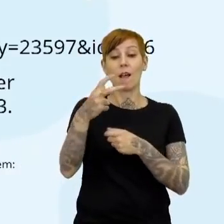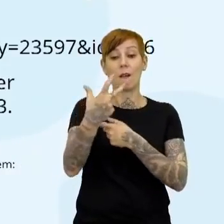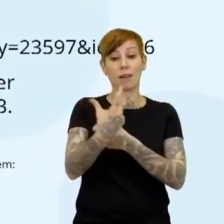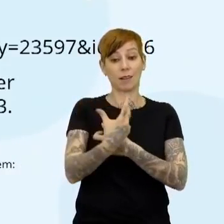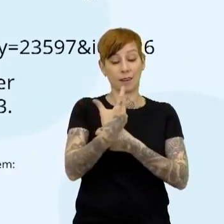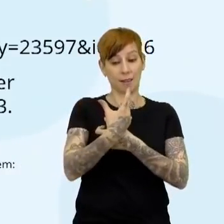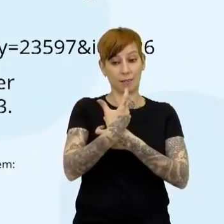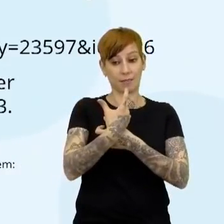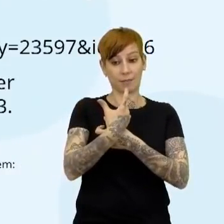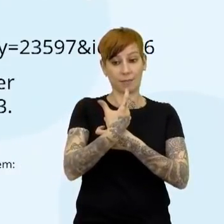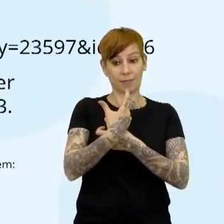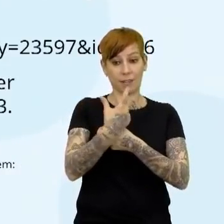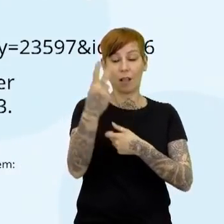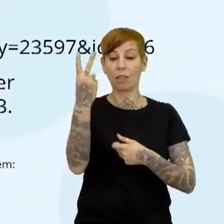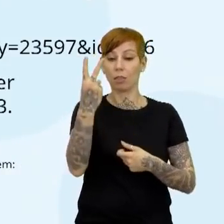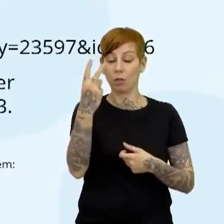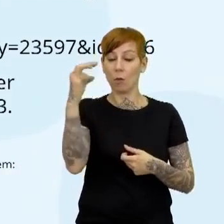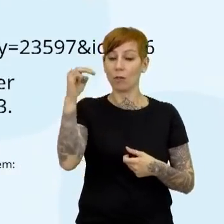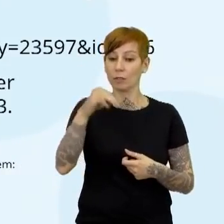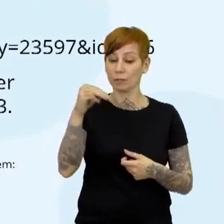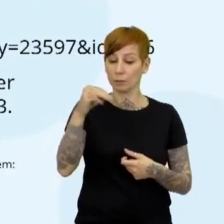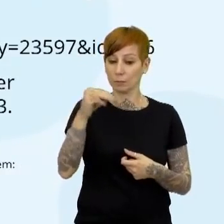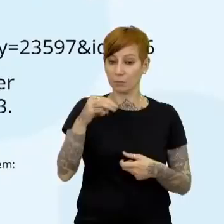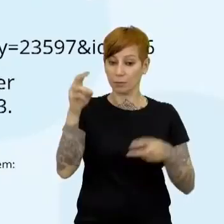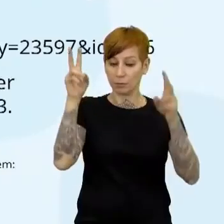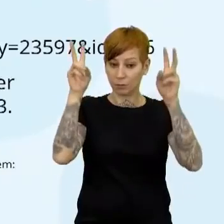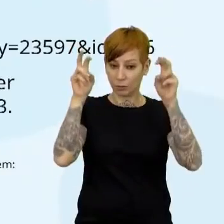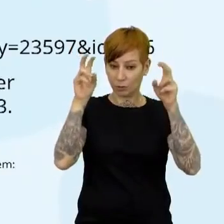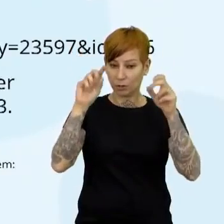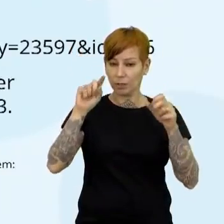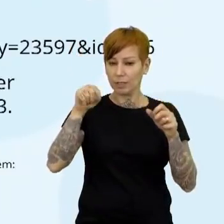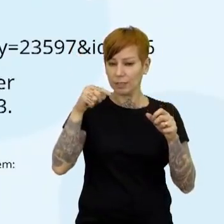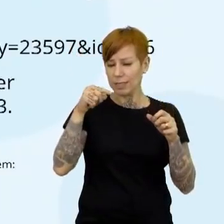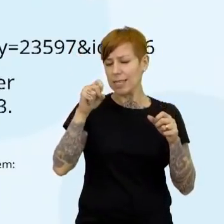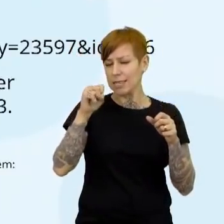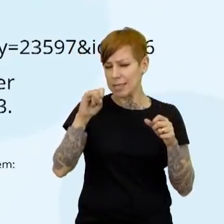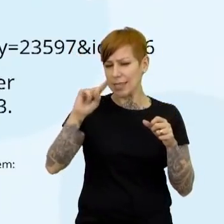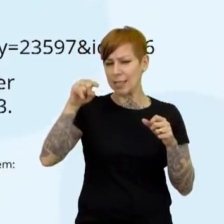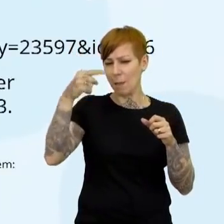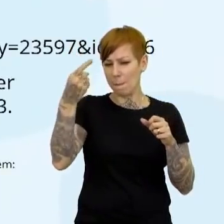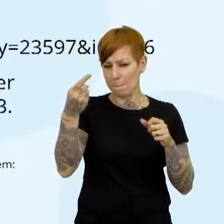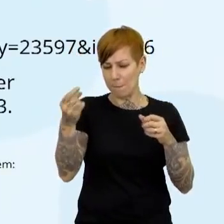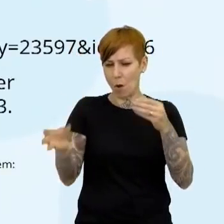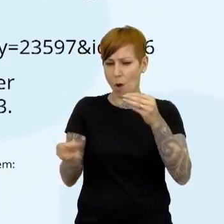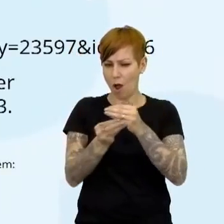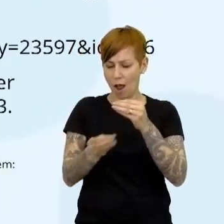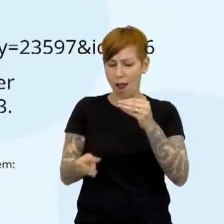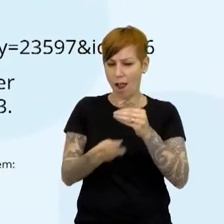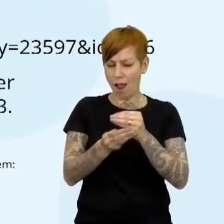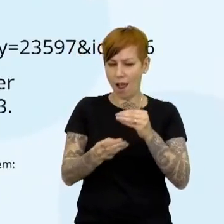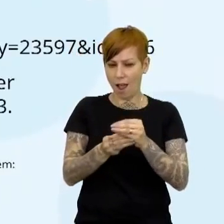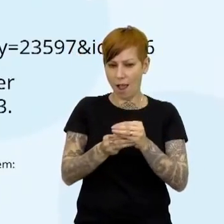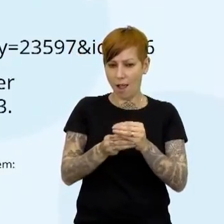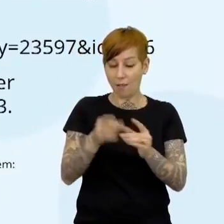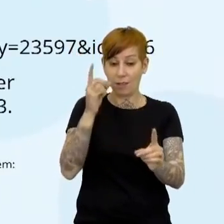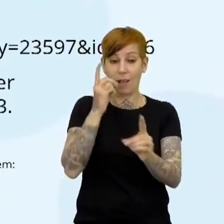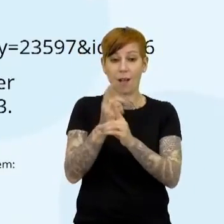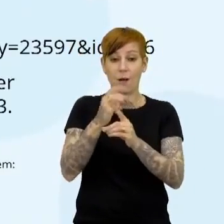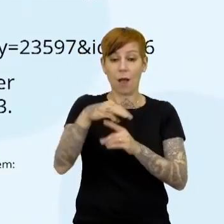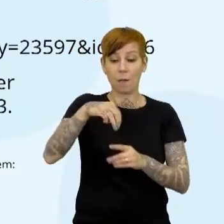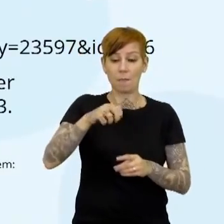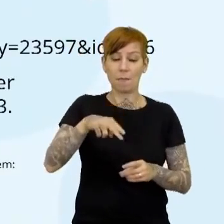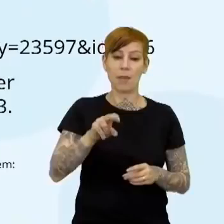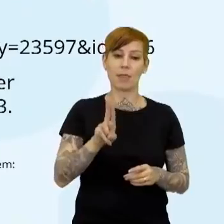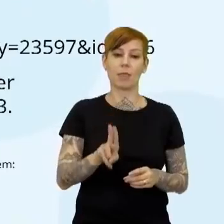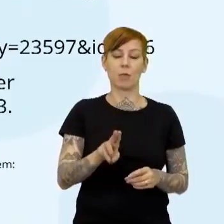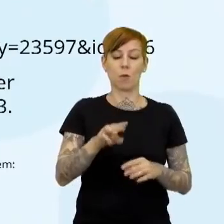vocês dois menos de conteúdo Se vocês forem lá no repositório acessar menos de conteúdo vocês vão achar essa aula